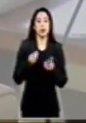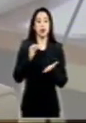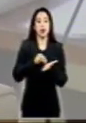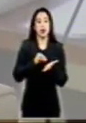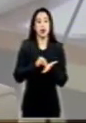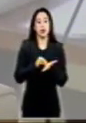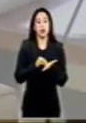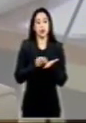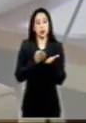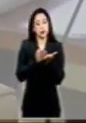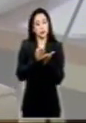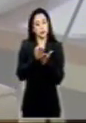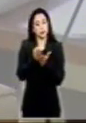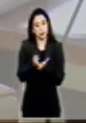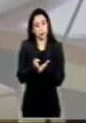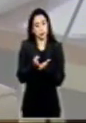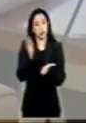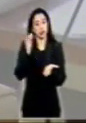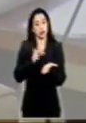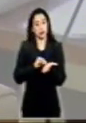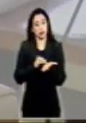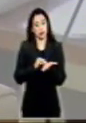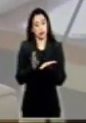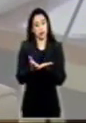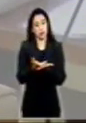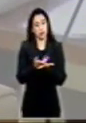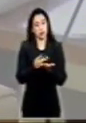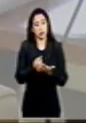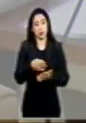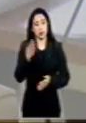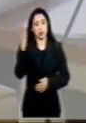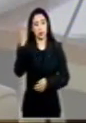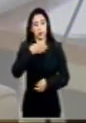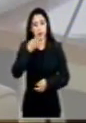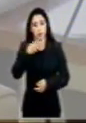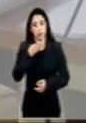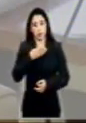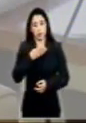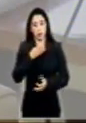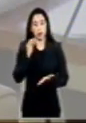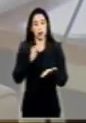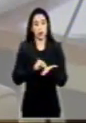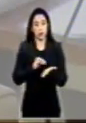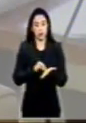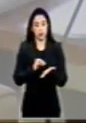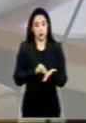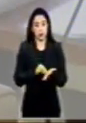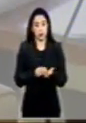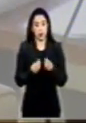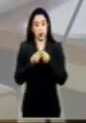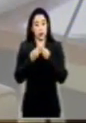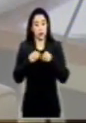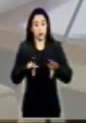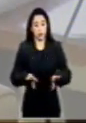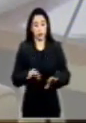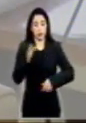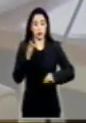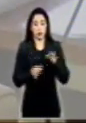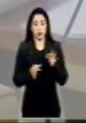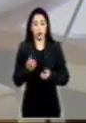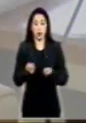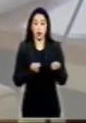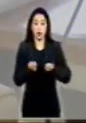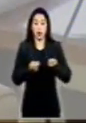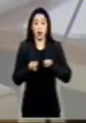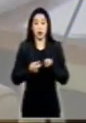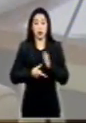produção probatória. E nota-se a ausência de prejuízo, já que o controle jurisdicional posterior,